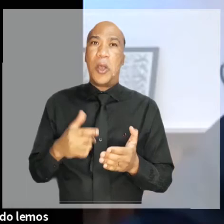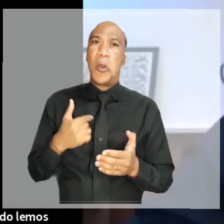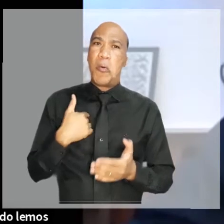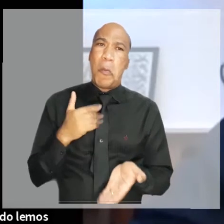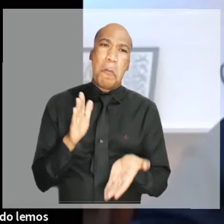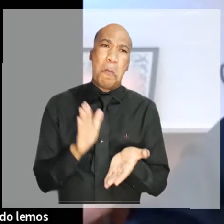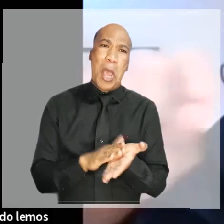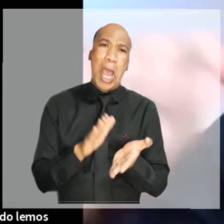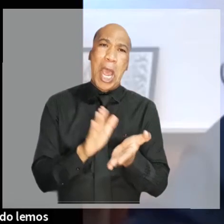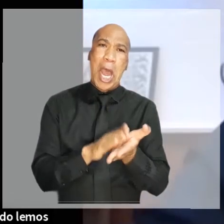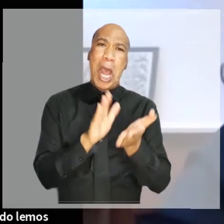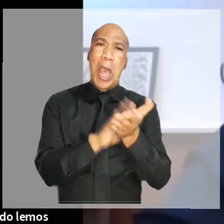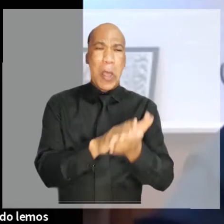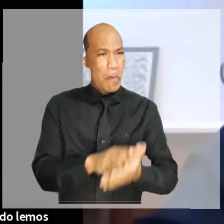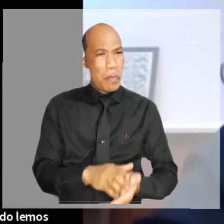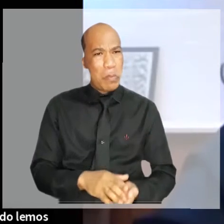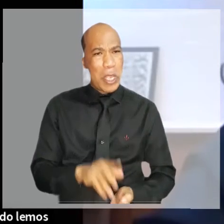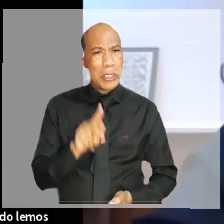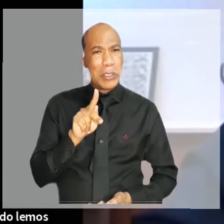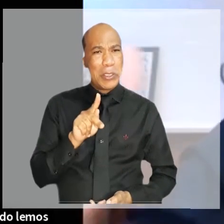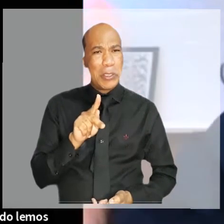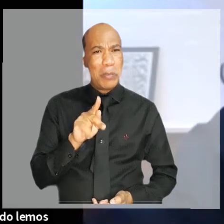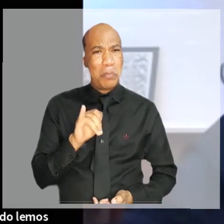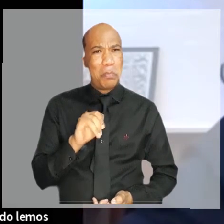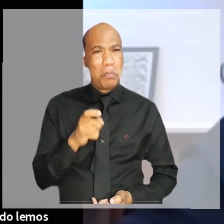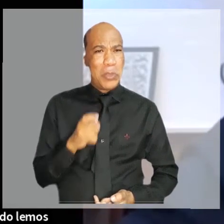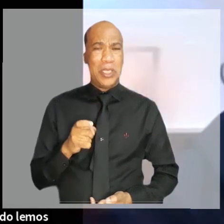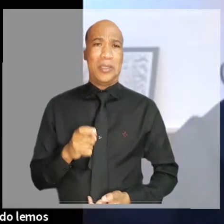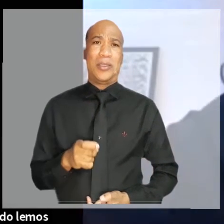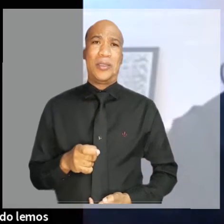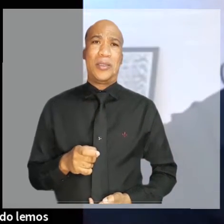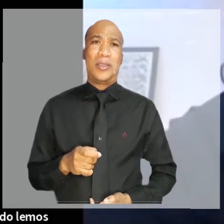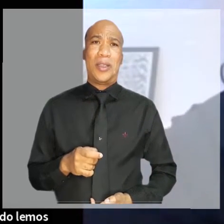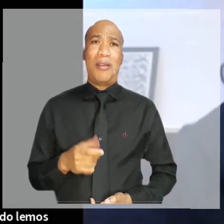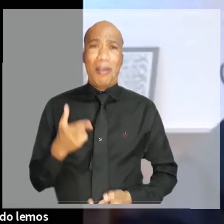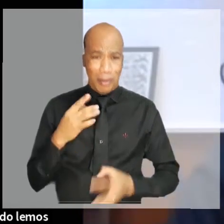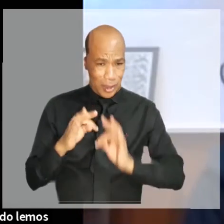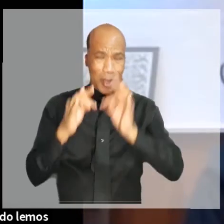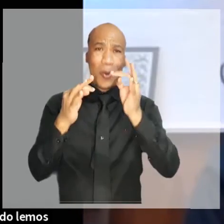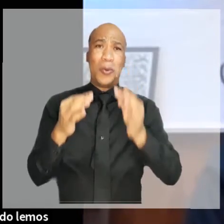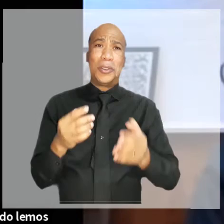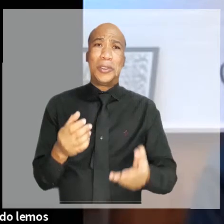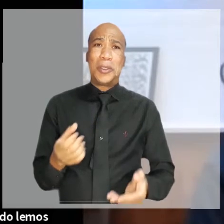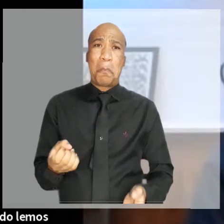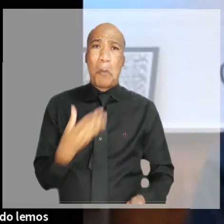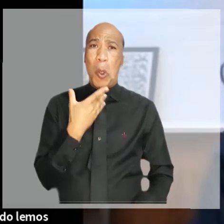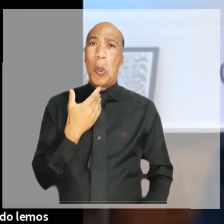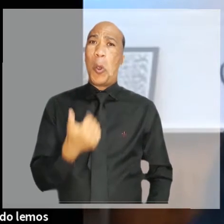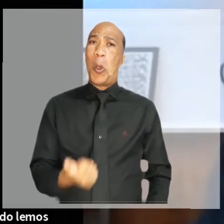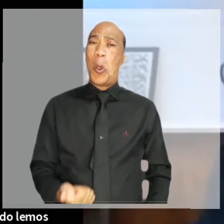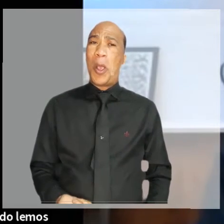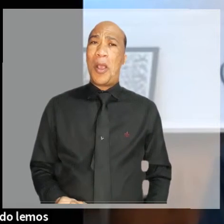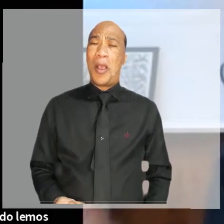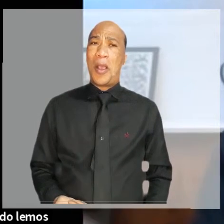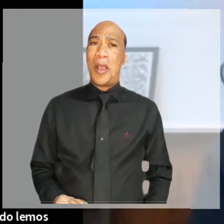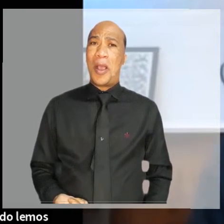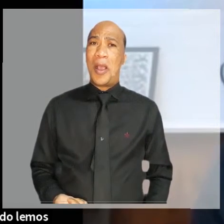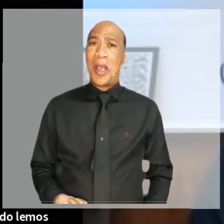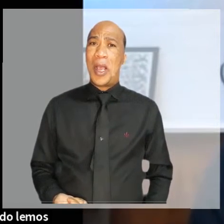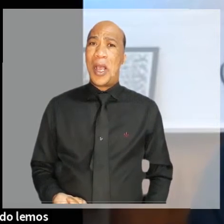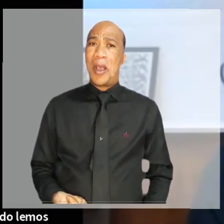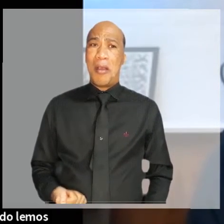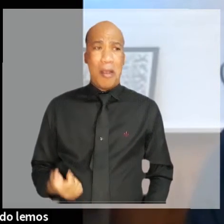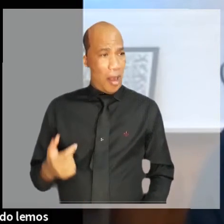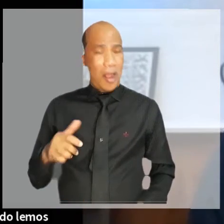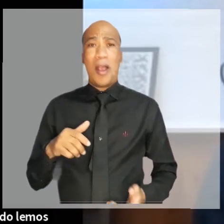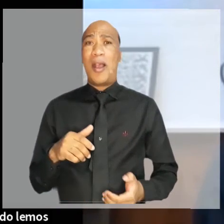uma plataforma multipropósito, aberta, inclusive, para o desenvolvimento de aplicações futuras. O Pix,